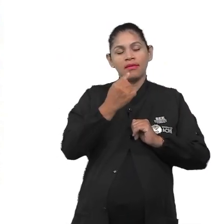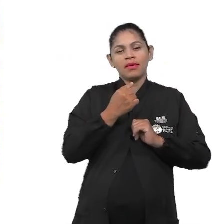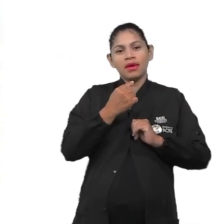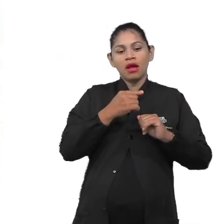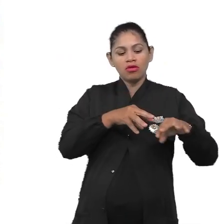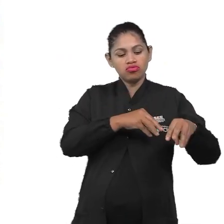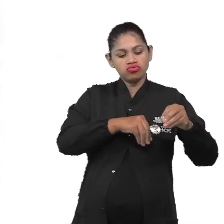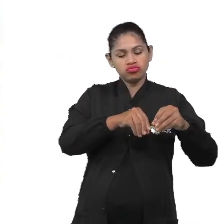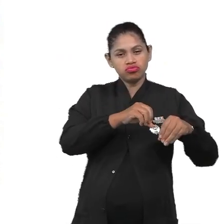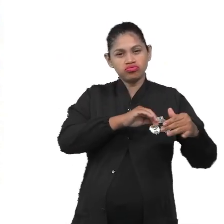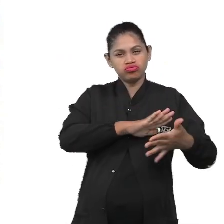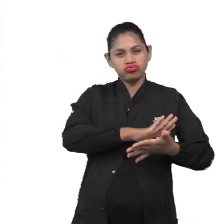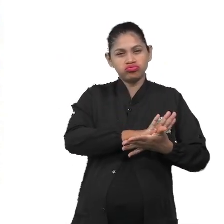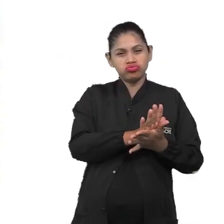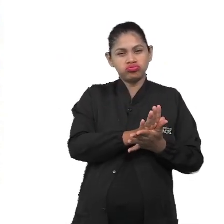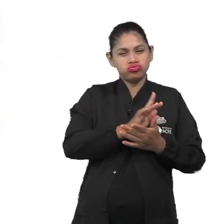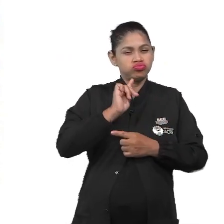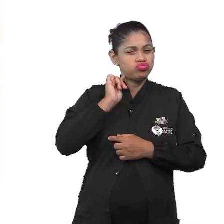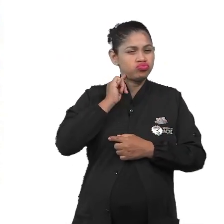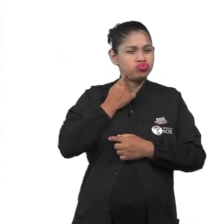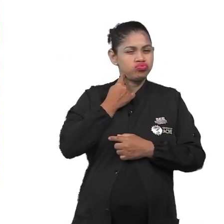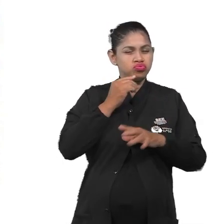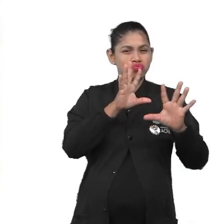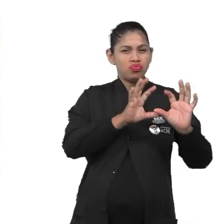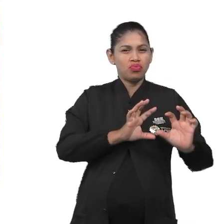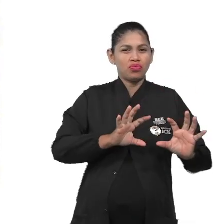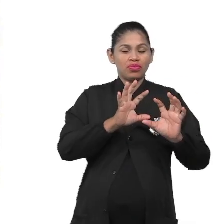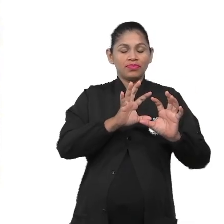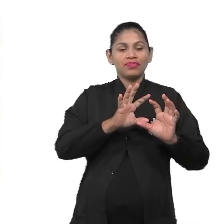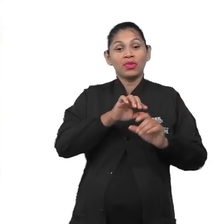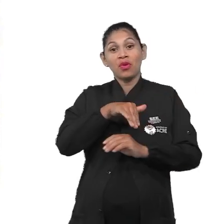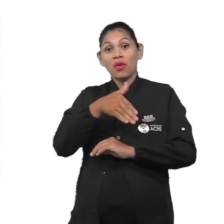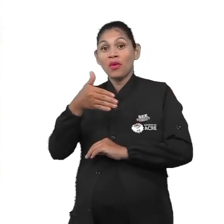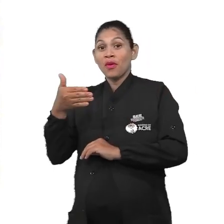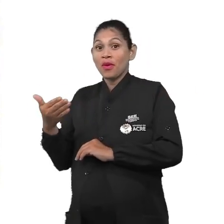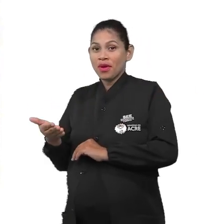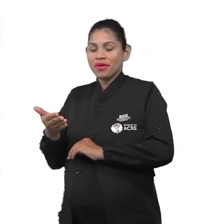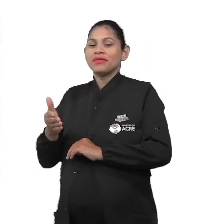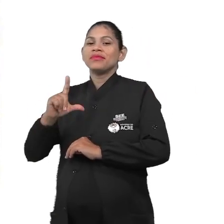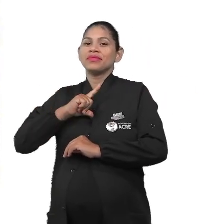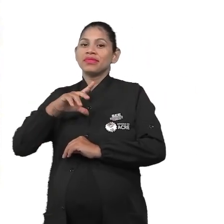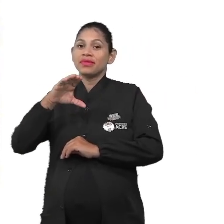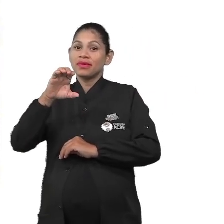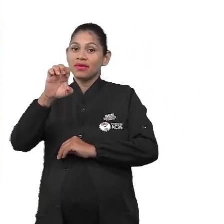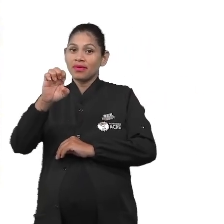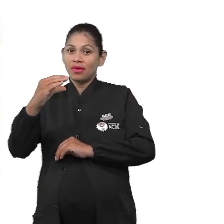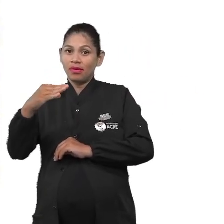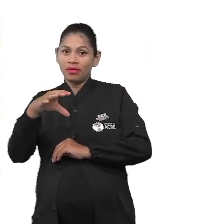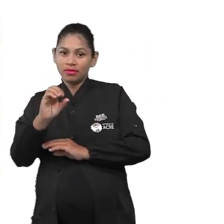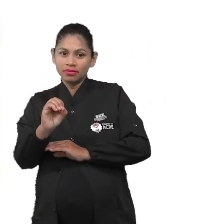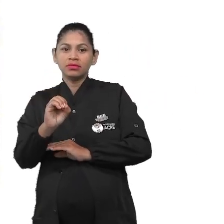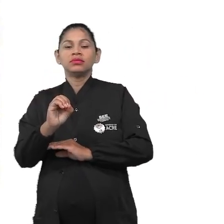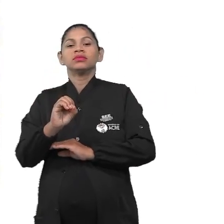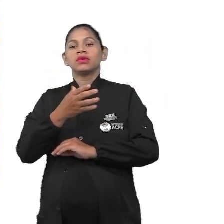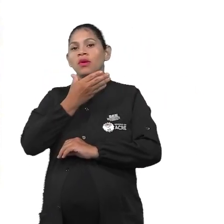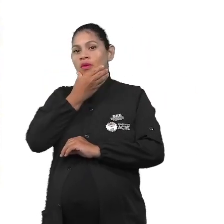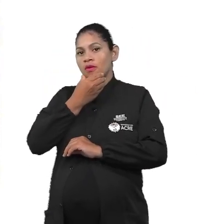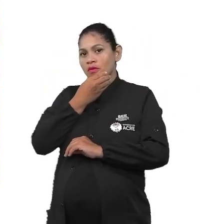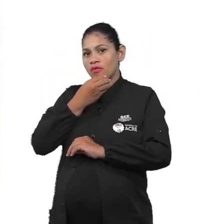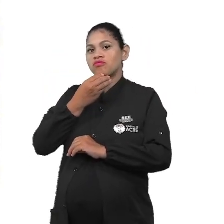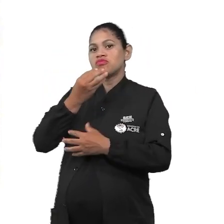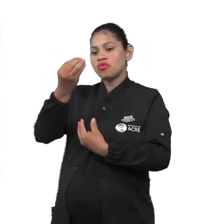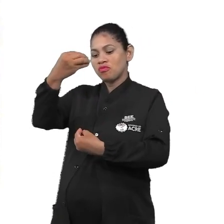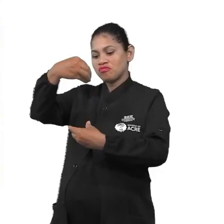degradada, poluída. No outro lado, nós temos o eco, aonde o homem faz parte